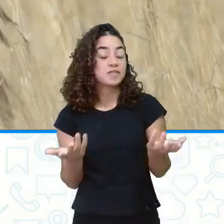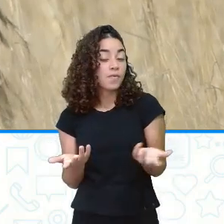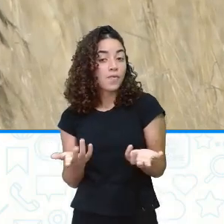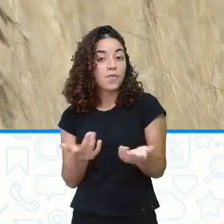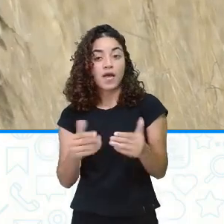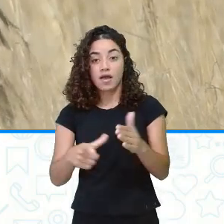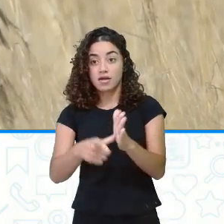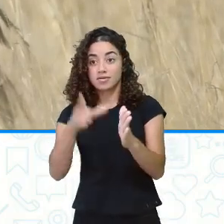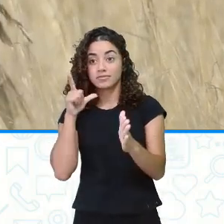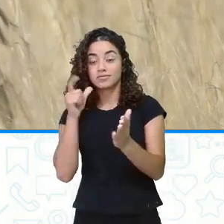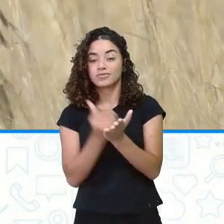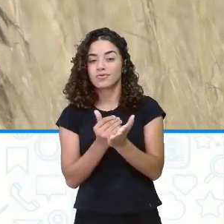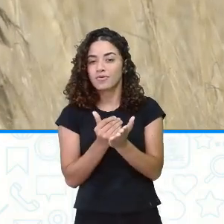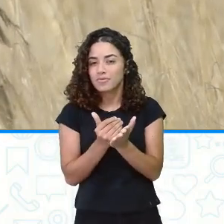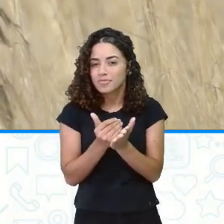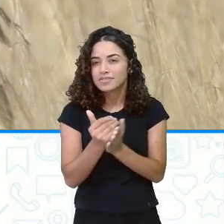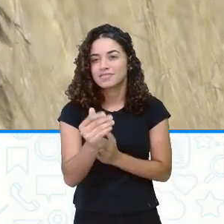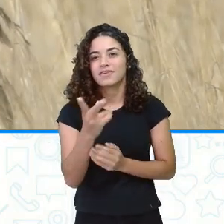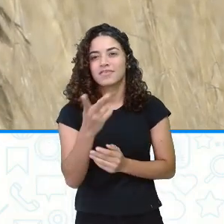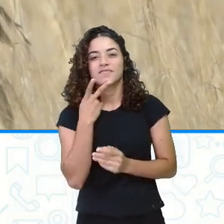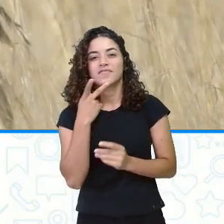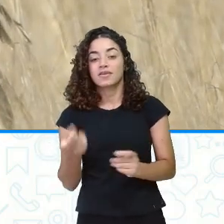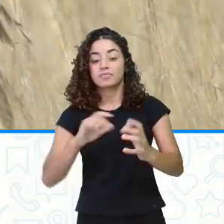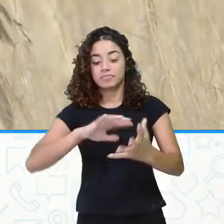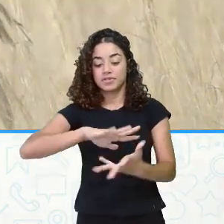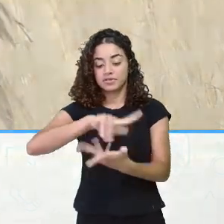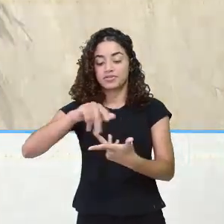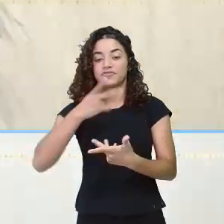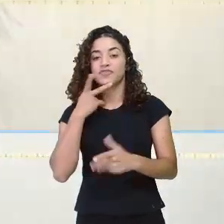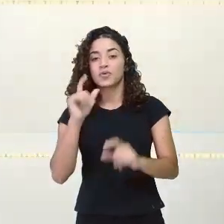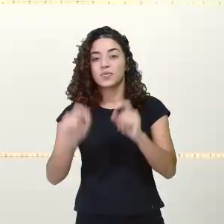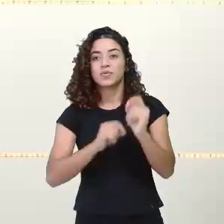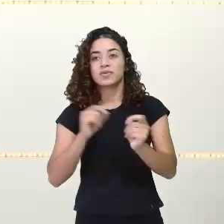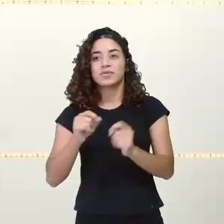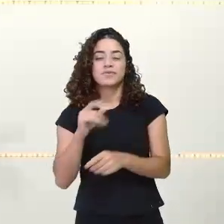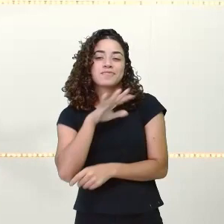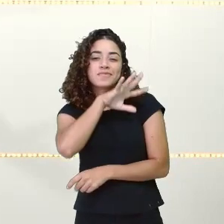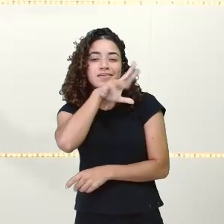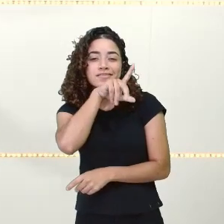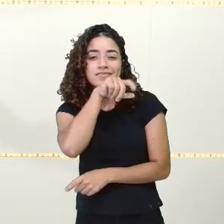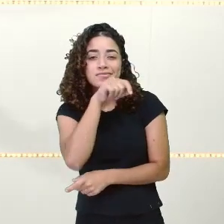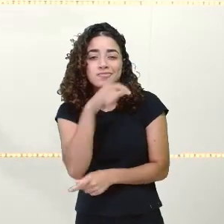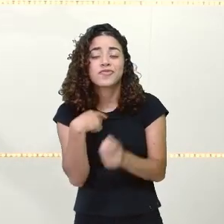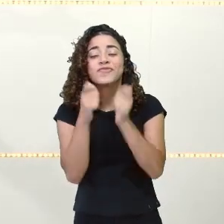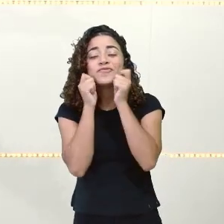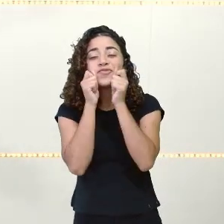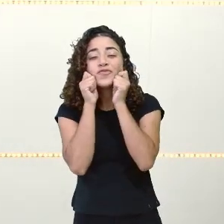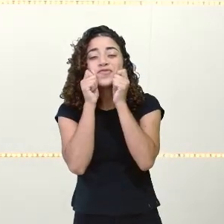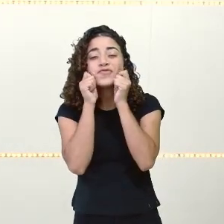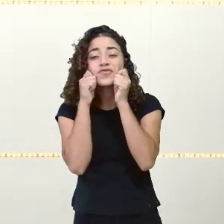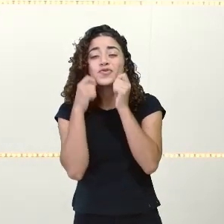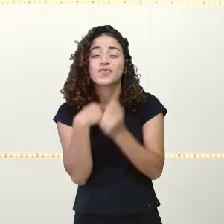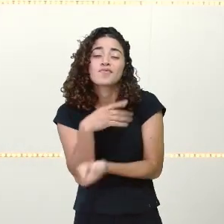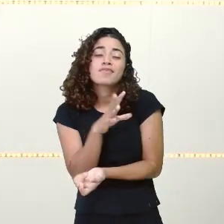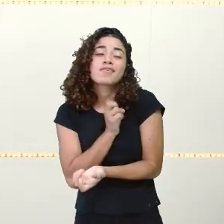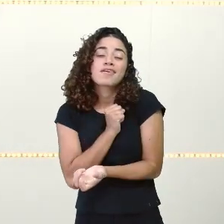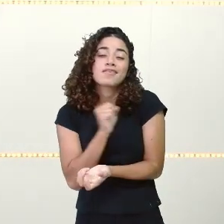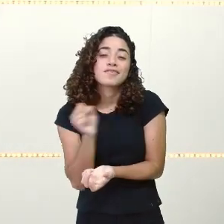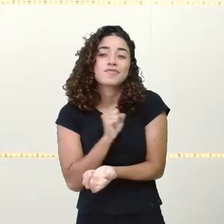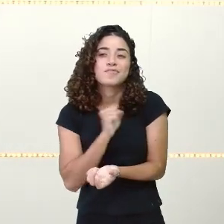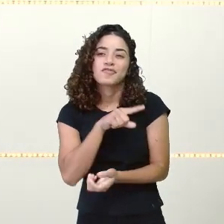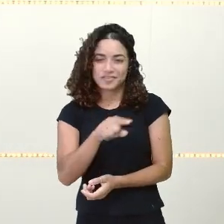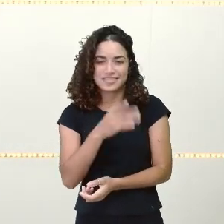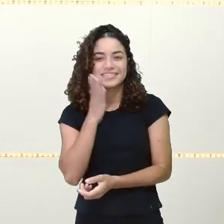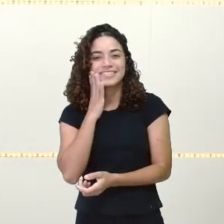antes de começar a falar do nosso planeta, eu vou falar do meu animal fofinho que eu adoro.